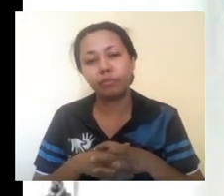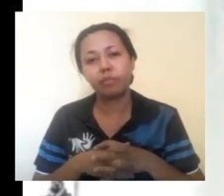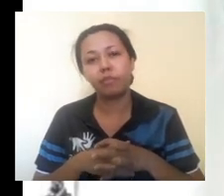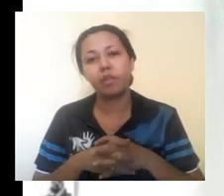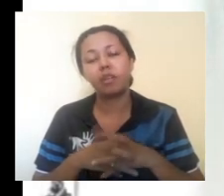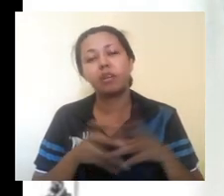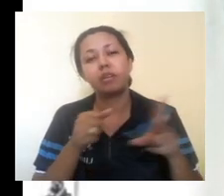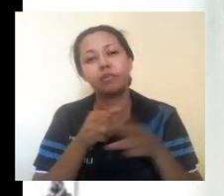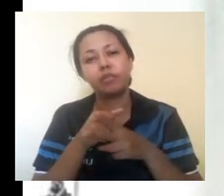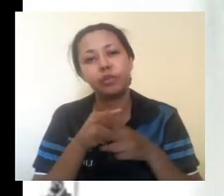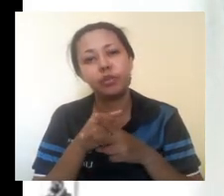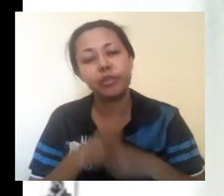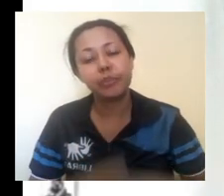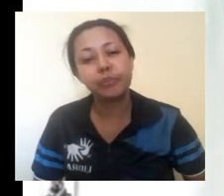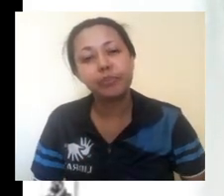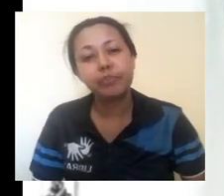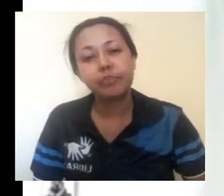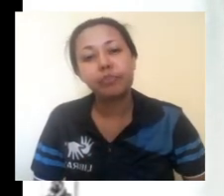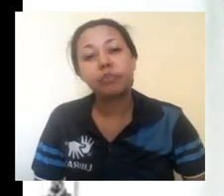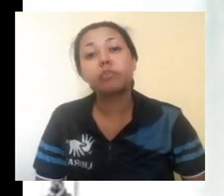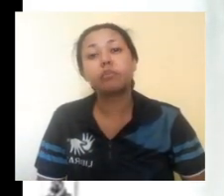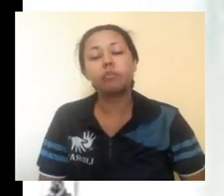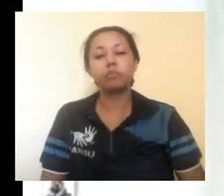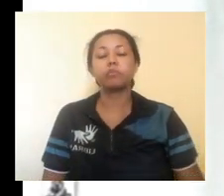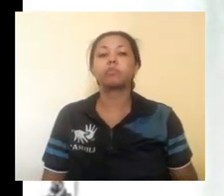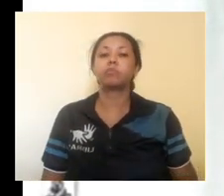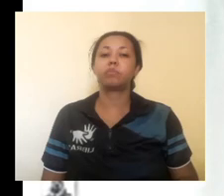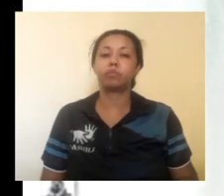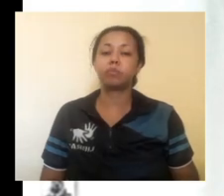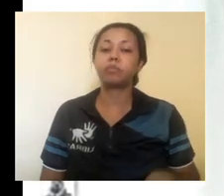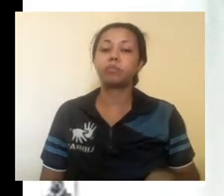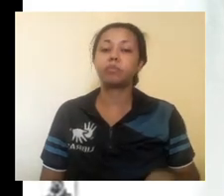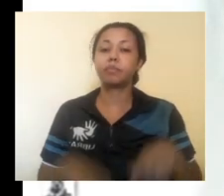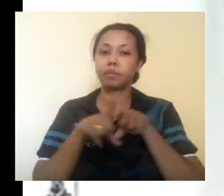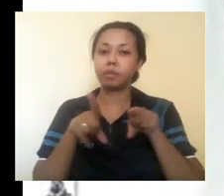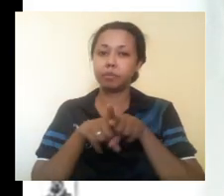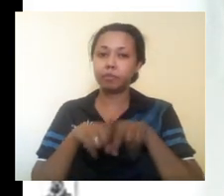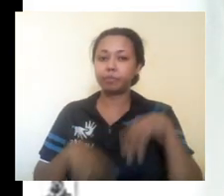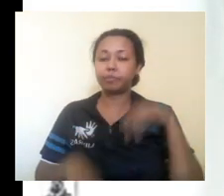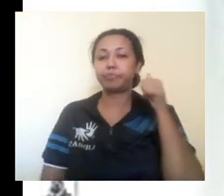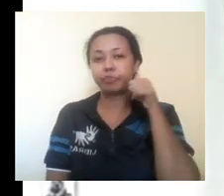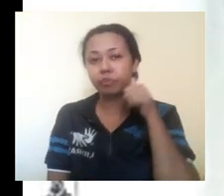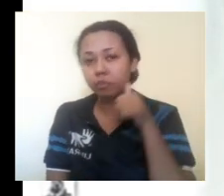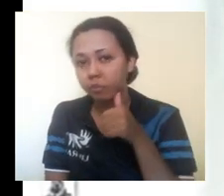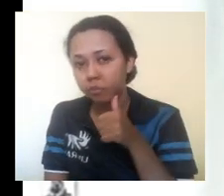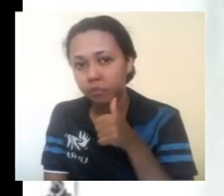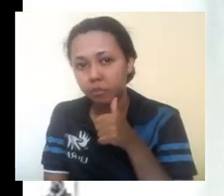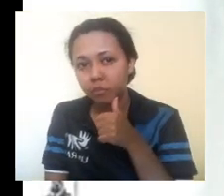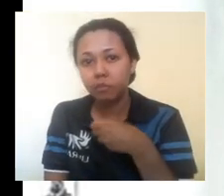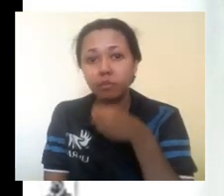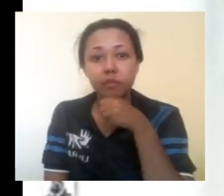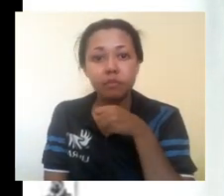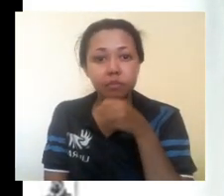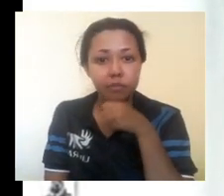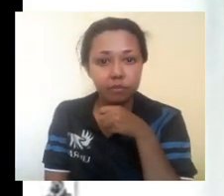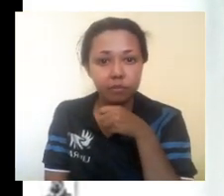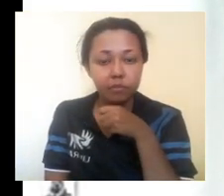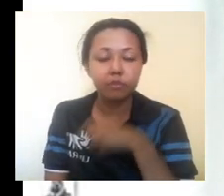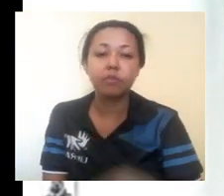e aí a gente tem Dorcas, que Atos fala sobre ela. Sim, a história de Agar você encontra